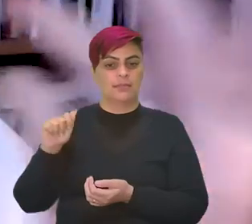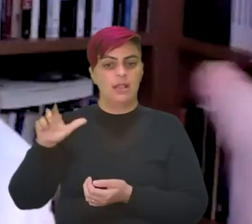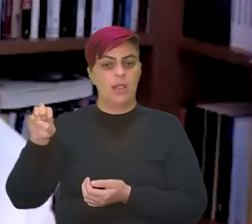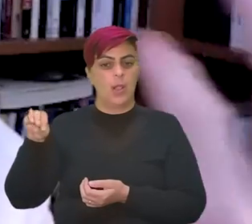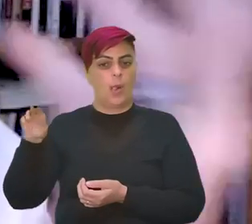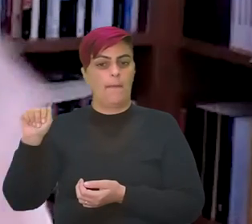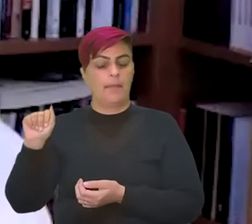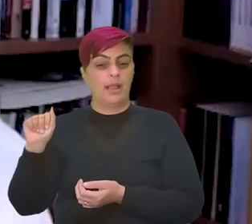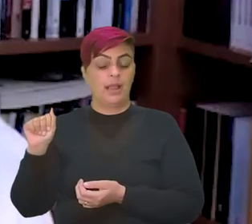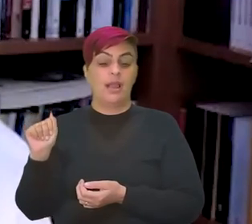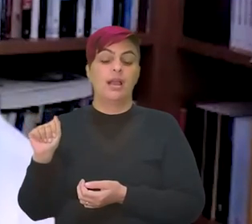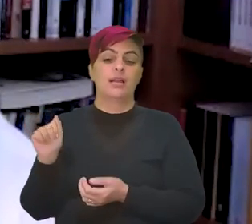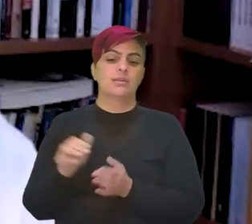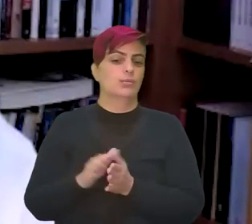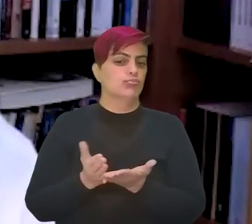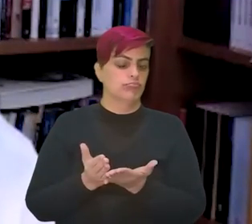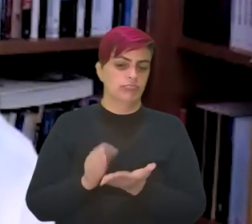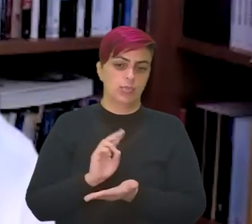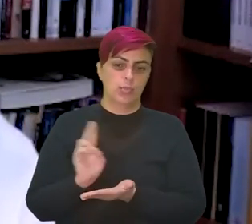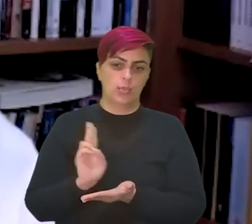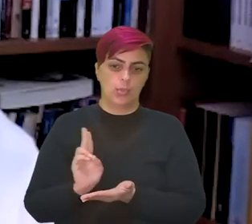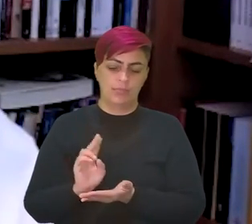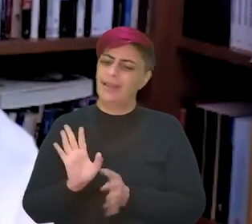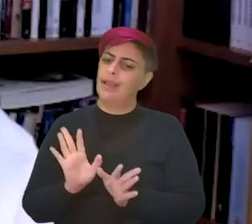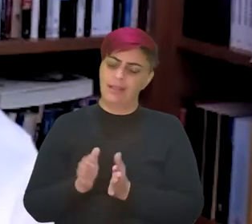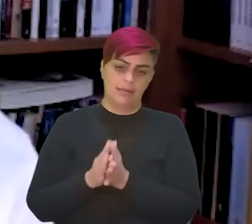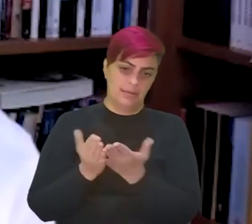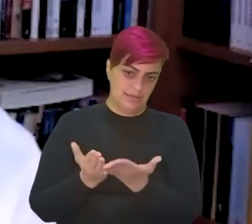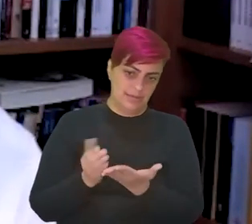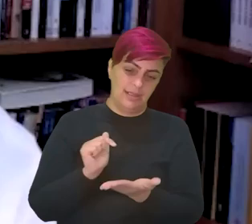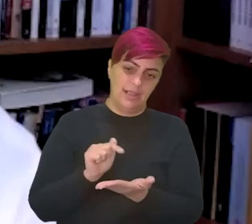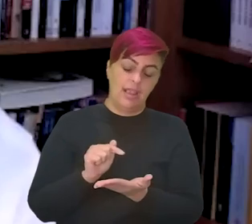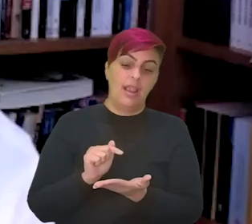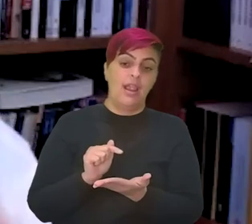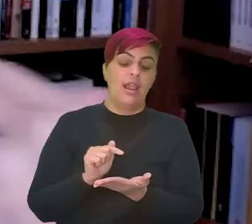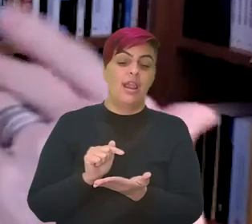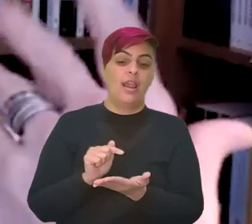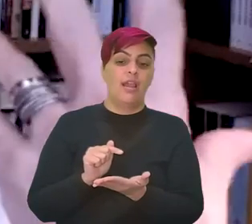Paloma. Paloma. Mas Paloma é um